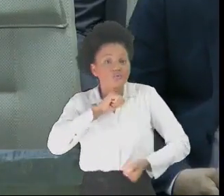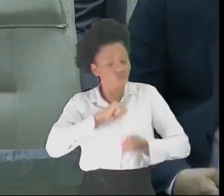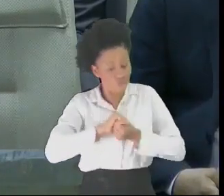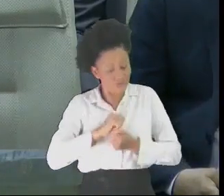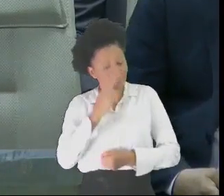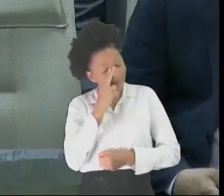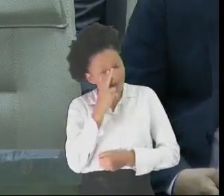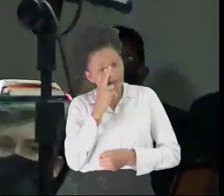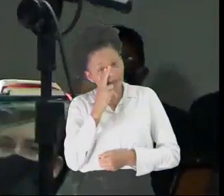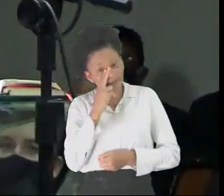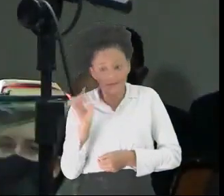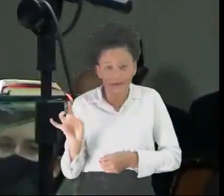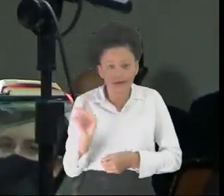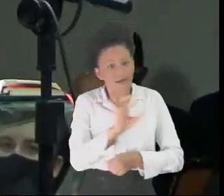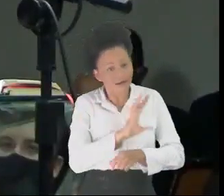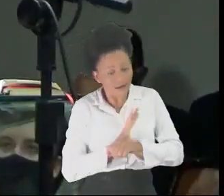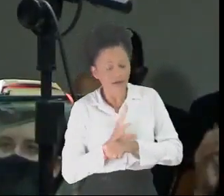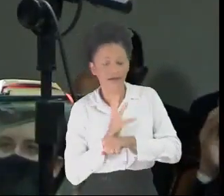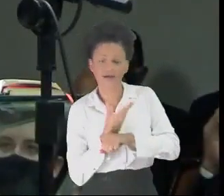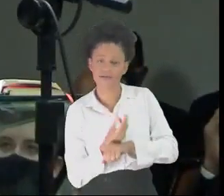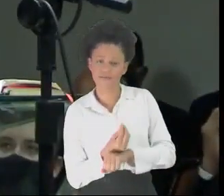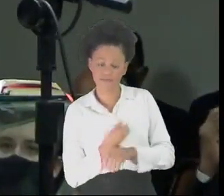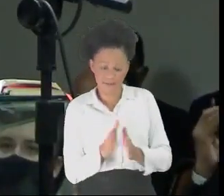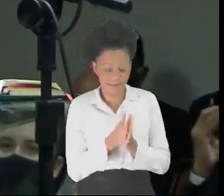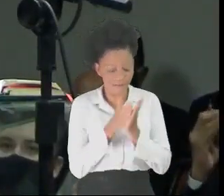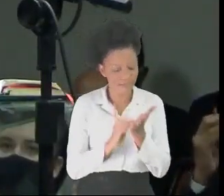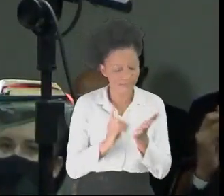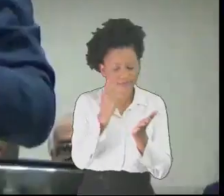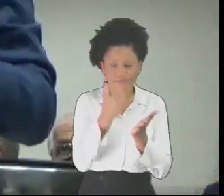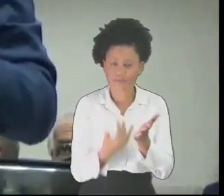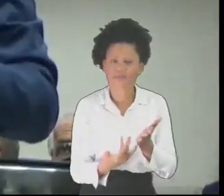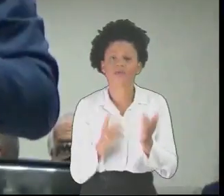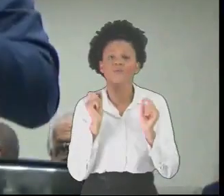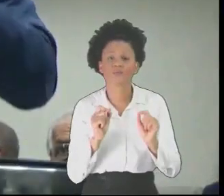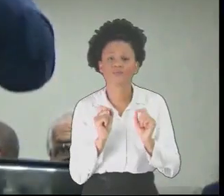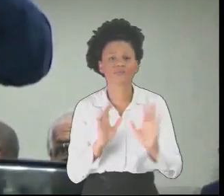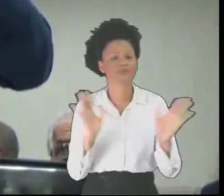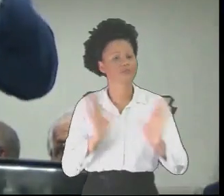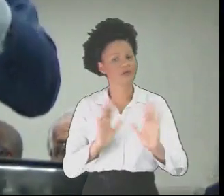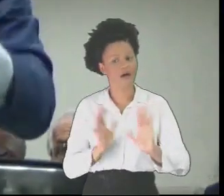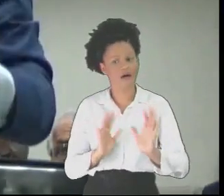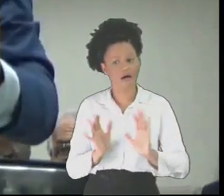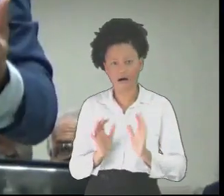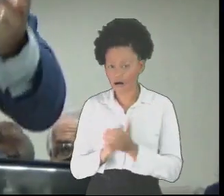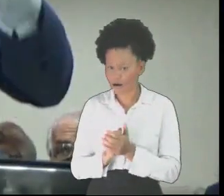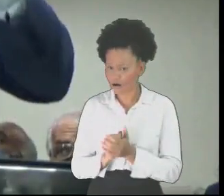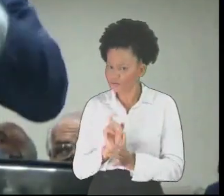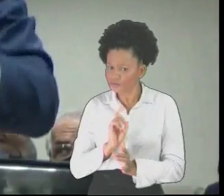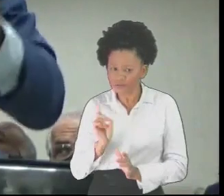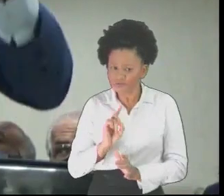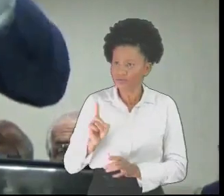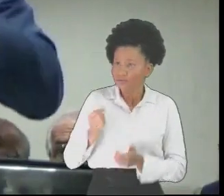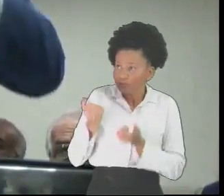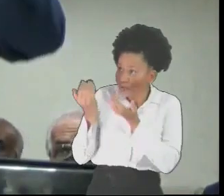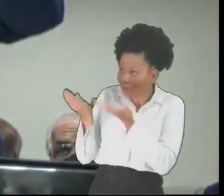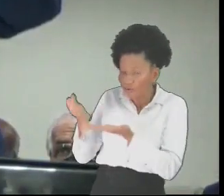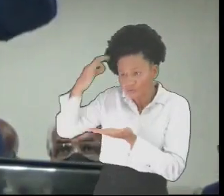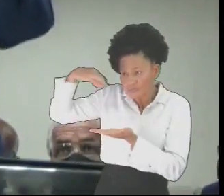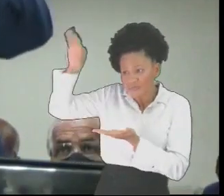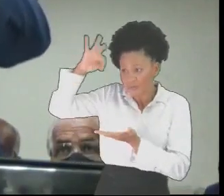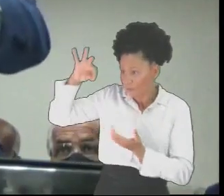igreja. A Bíblia diz: não entristeçais o Espírito Santo de Deus, no qual